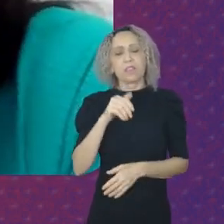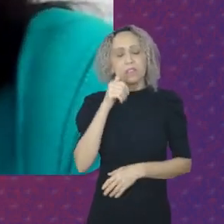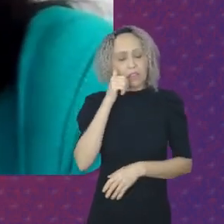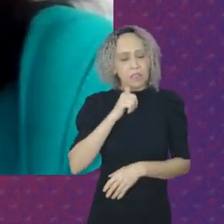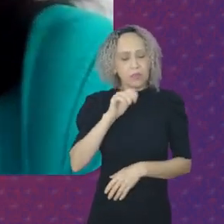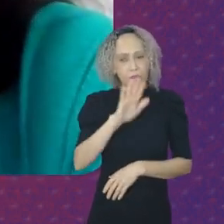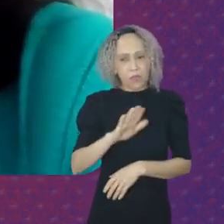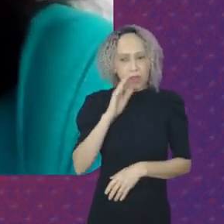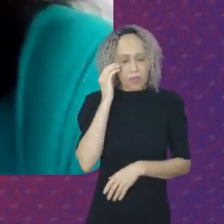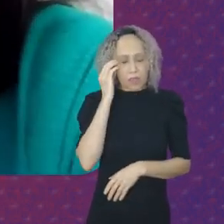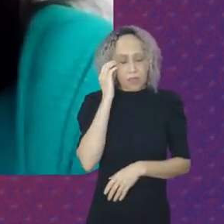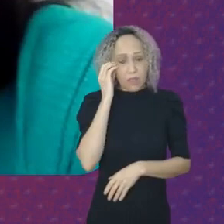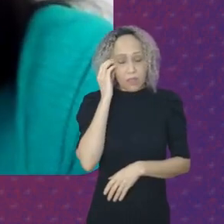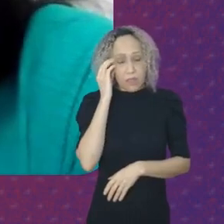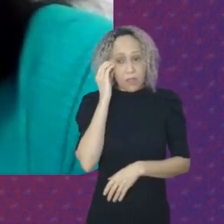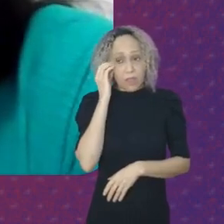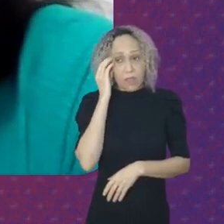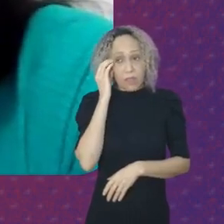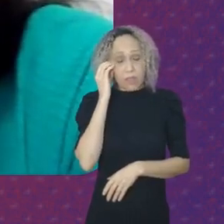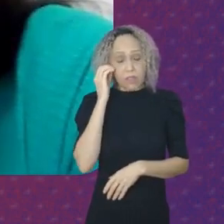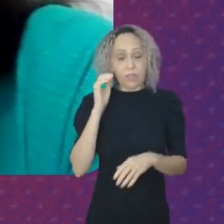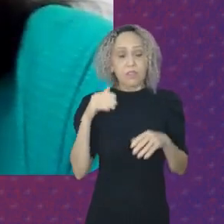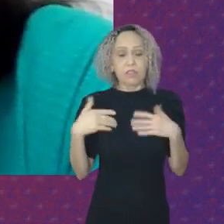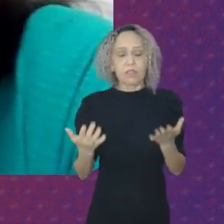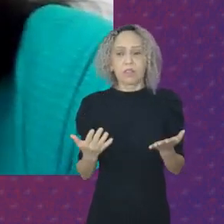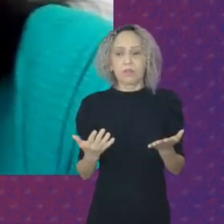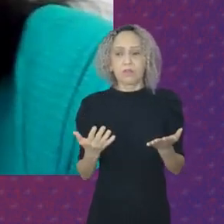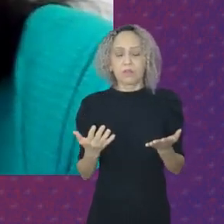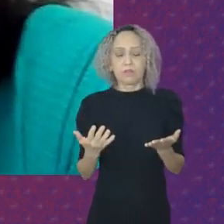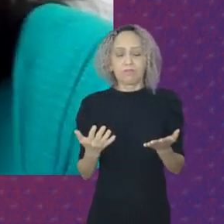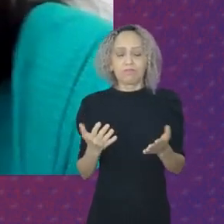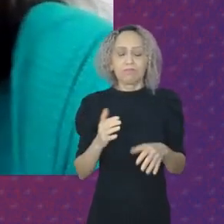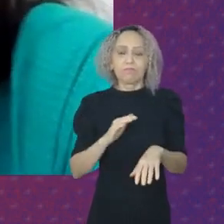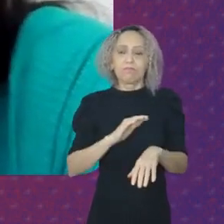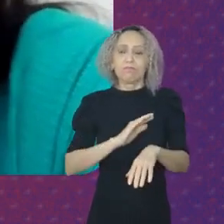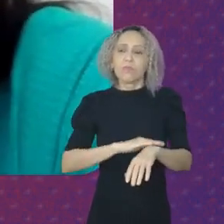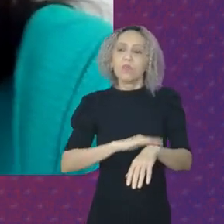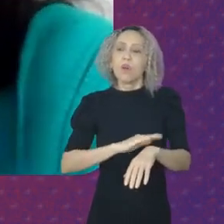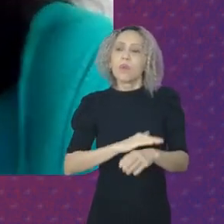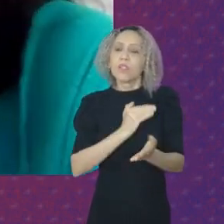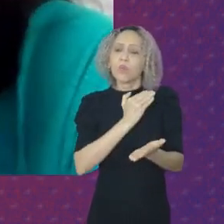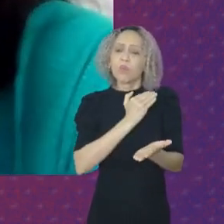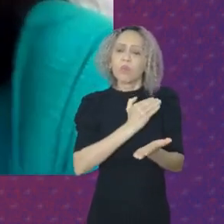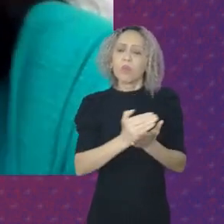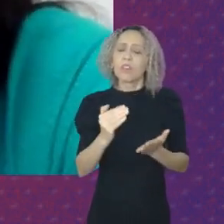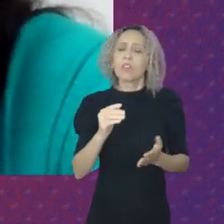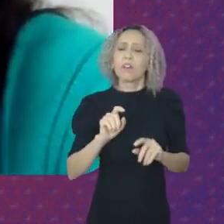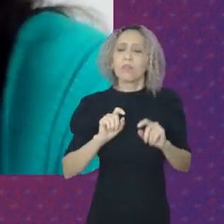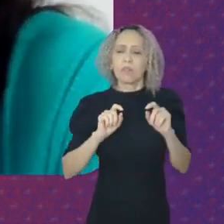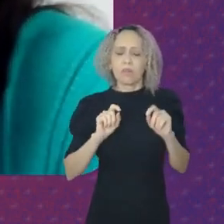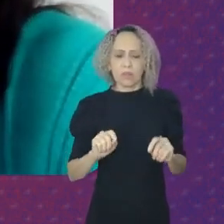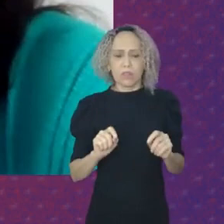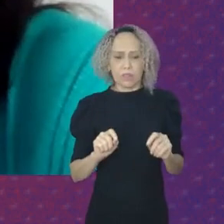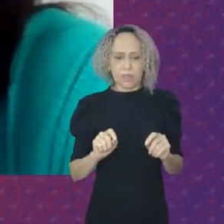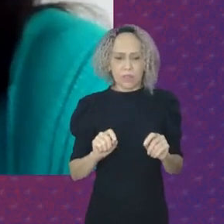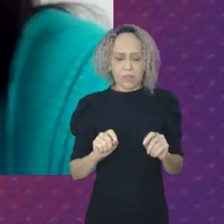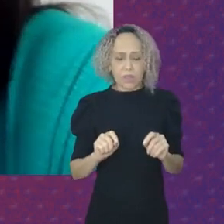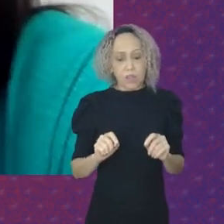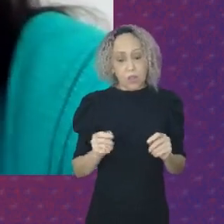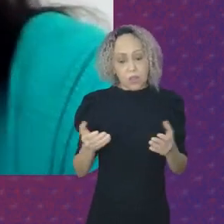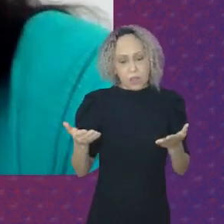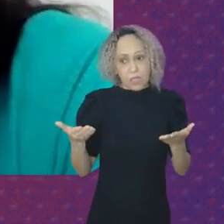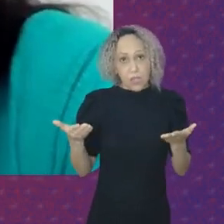coordenação dessa central. Então, assim, no momento em que começava a surgir o que hoje se configura como o